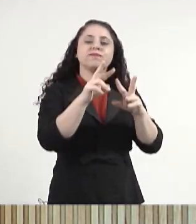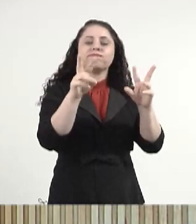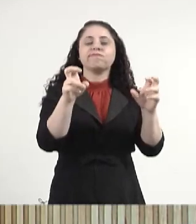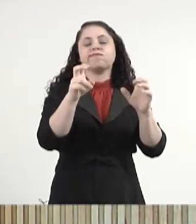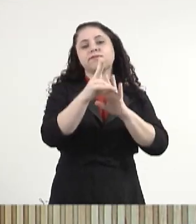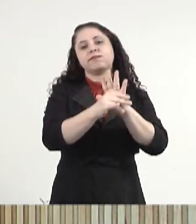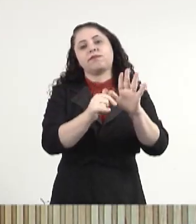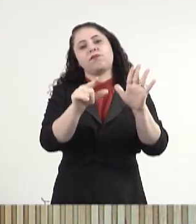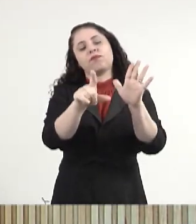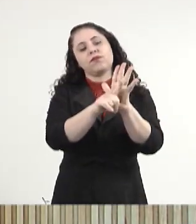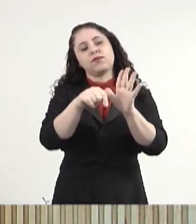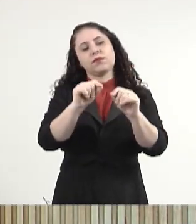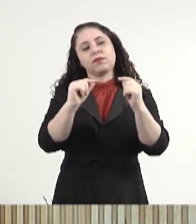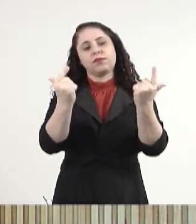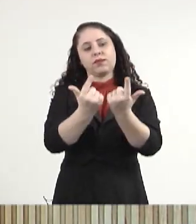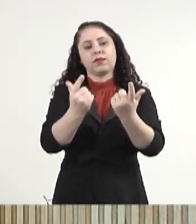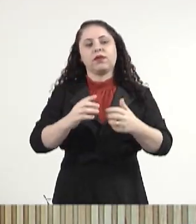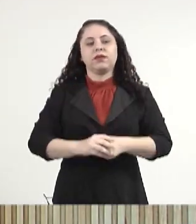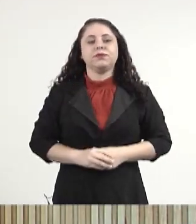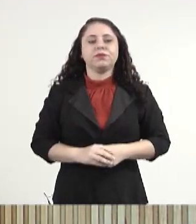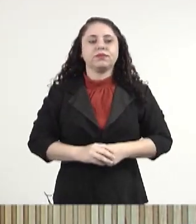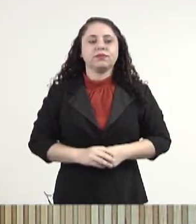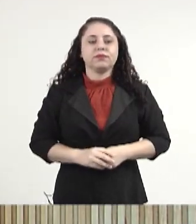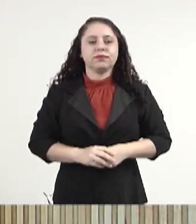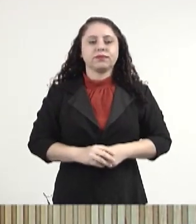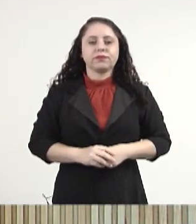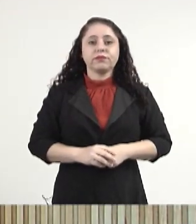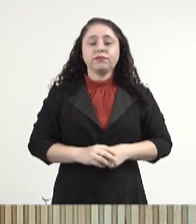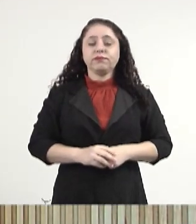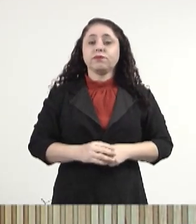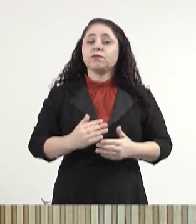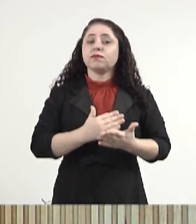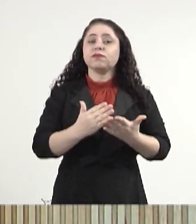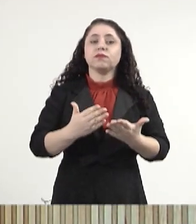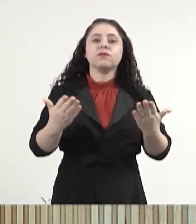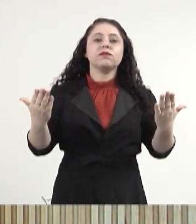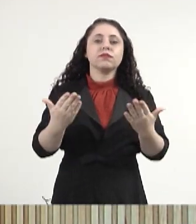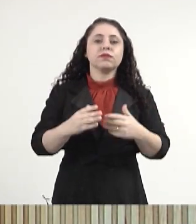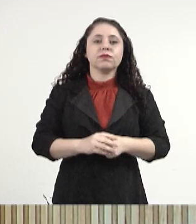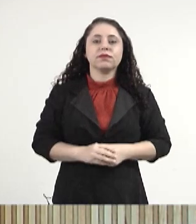matérias aqui na Assembleia Legislativa. Bom, a gente começa